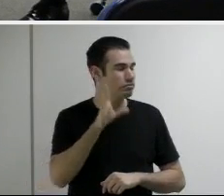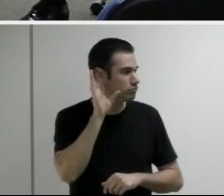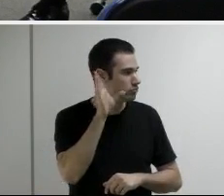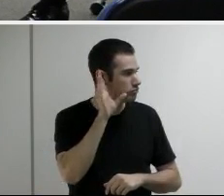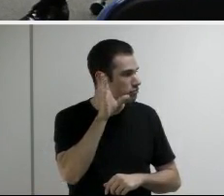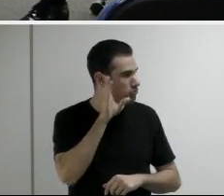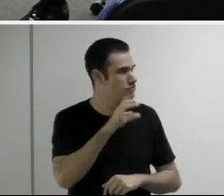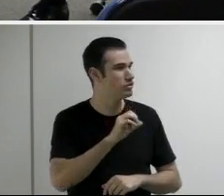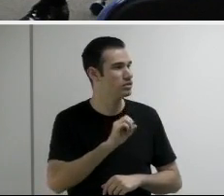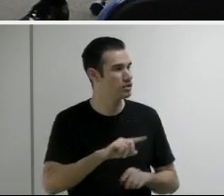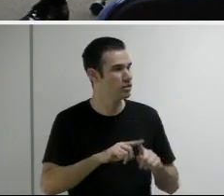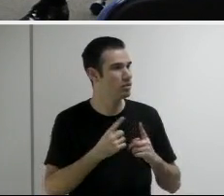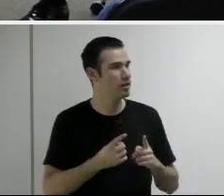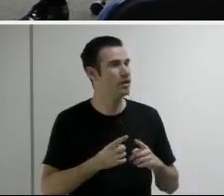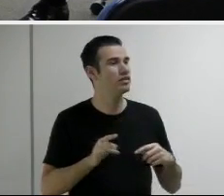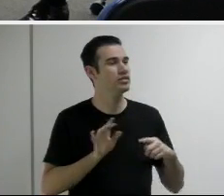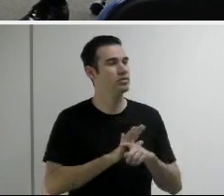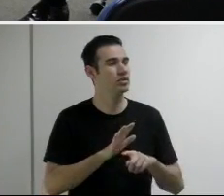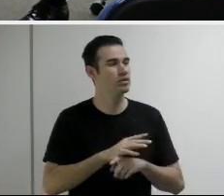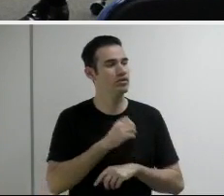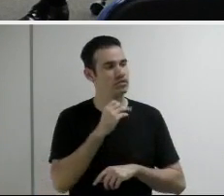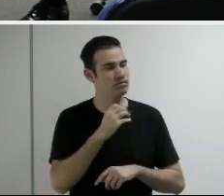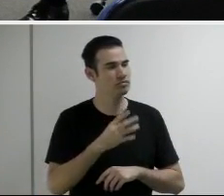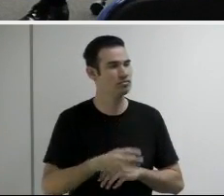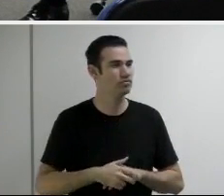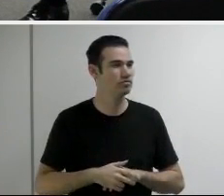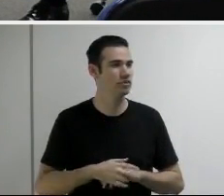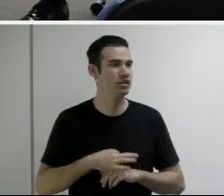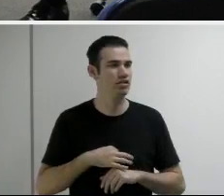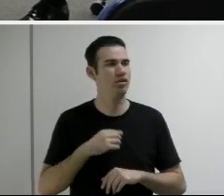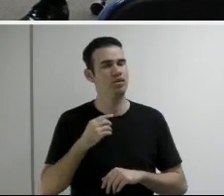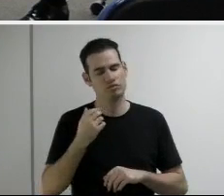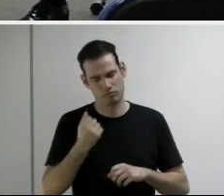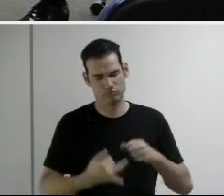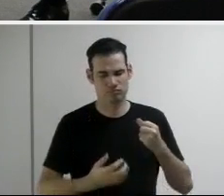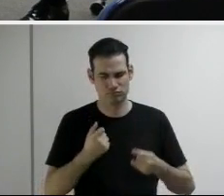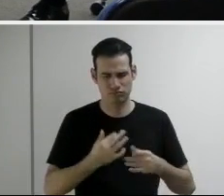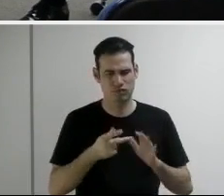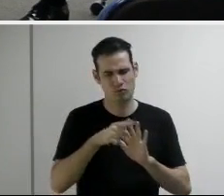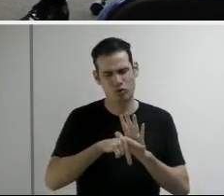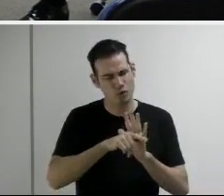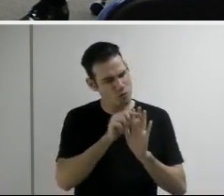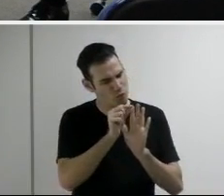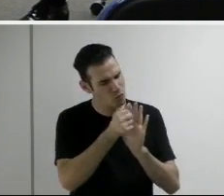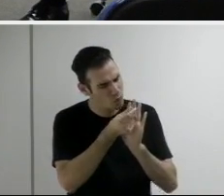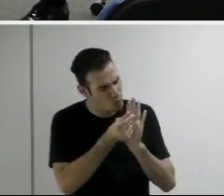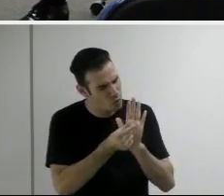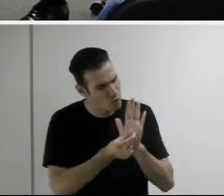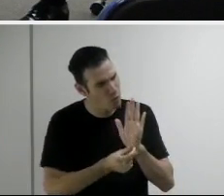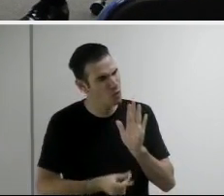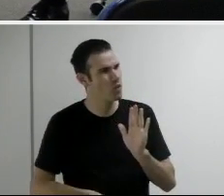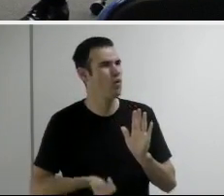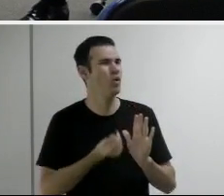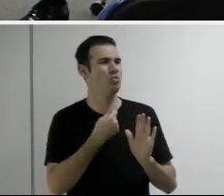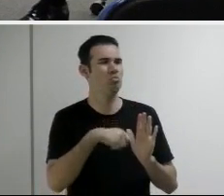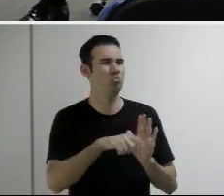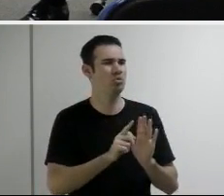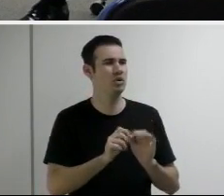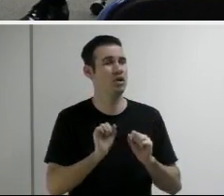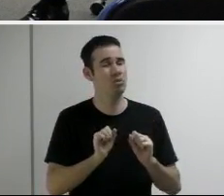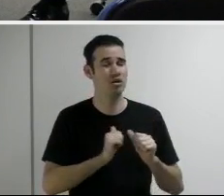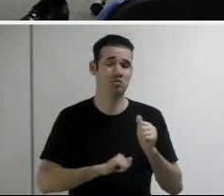eu sei que as perguntas que virão são perguntas cada vez mais qualificadas. Eu não vou pontuar aqui os elementos dos projetos, até porque pode ser que mude tudo,